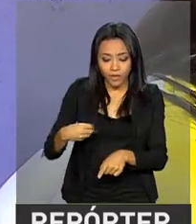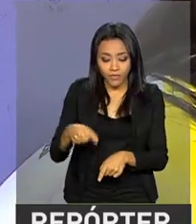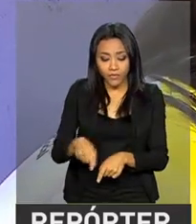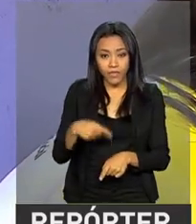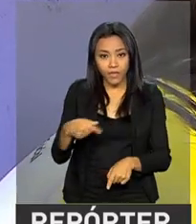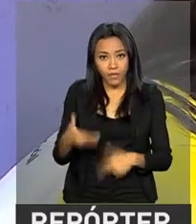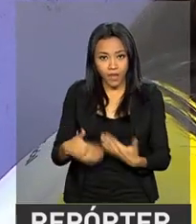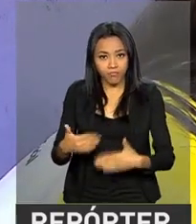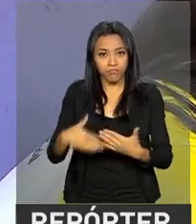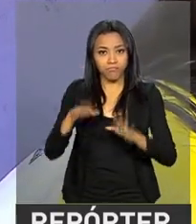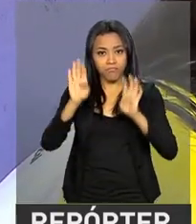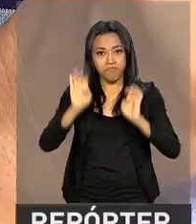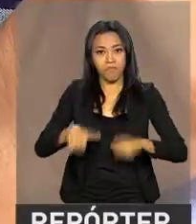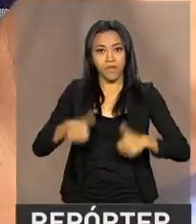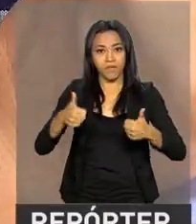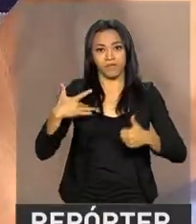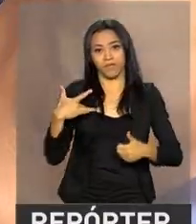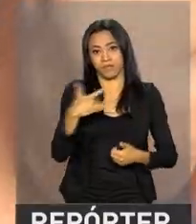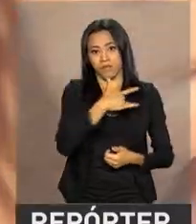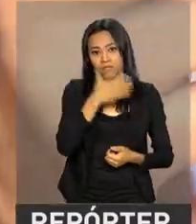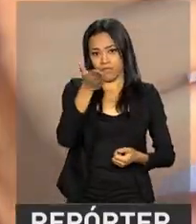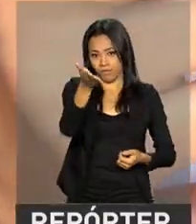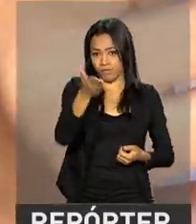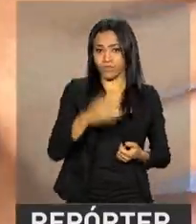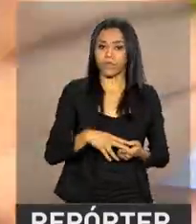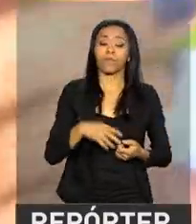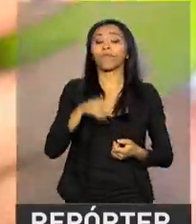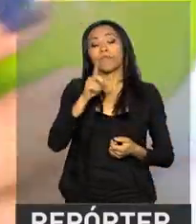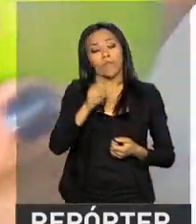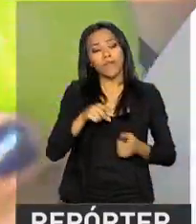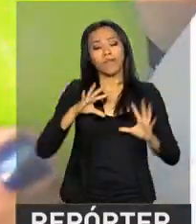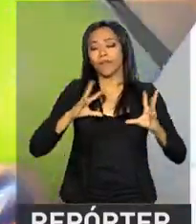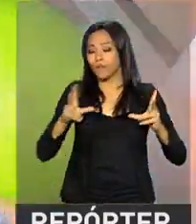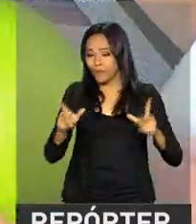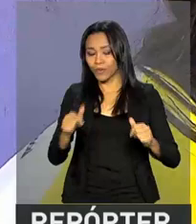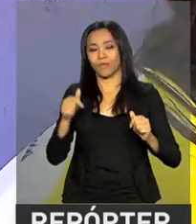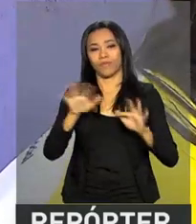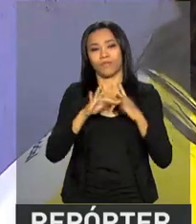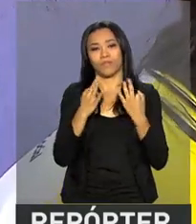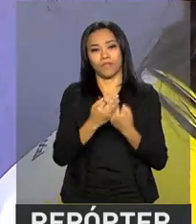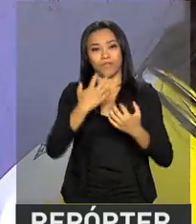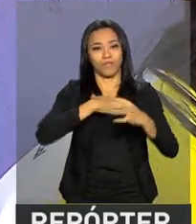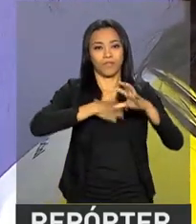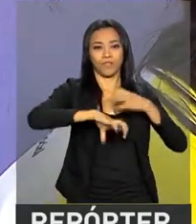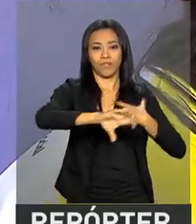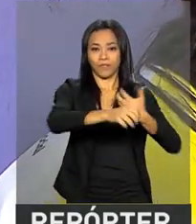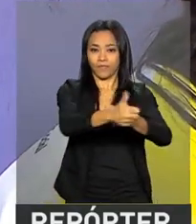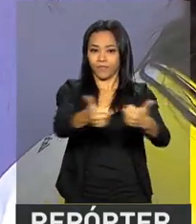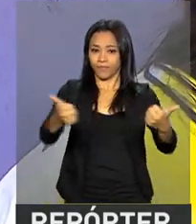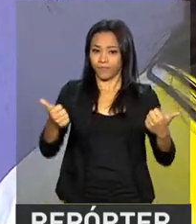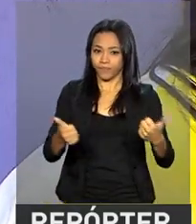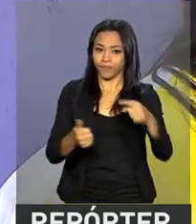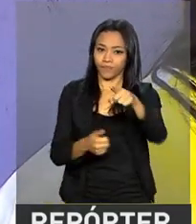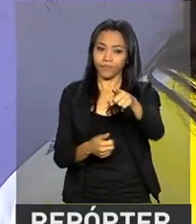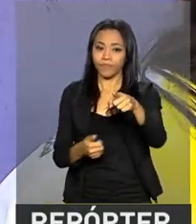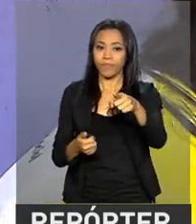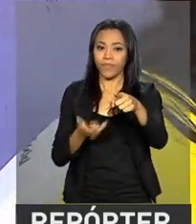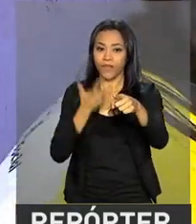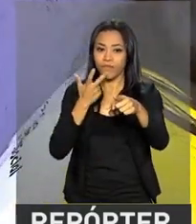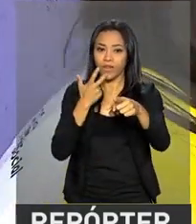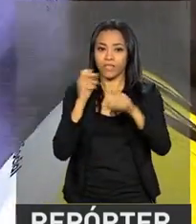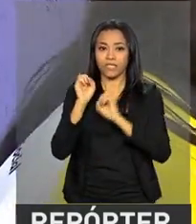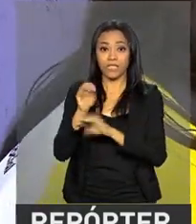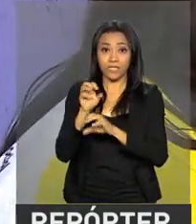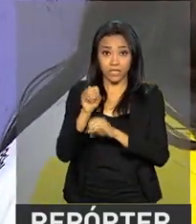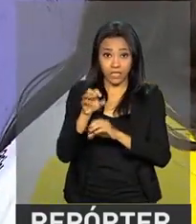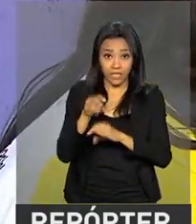se desenvolver plenamente. E o benefício acaba sendo para toda a família. Hoje a atividade que eu trouxe para você desenvolver com ela